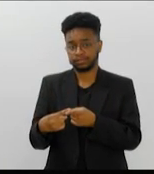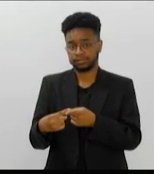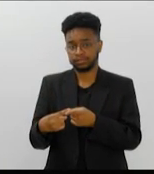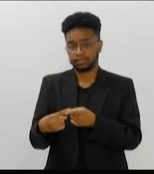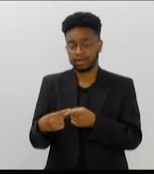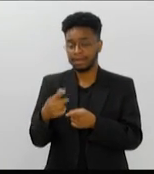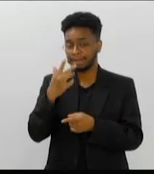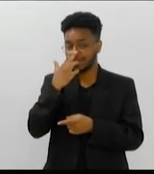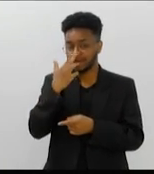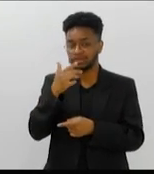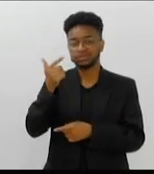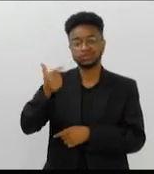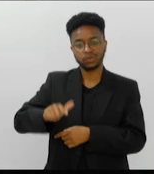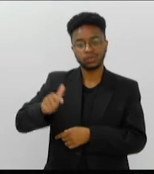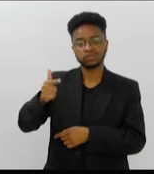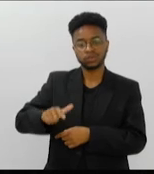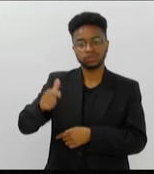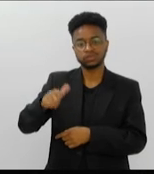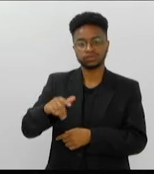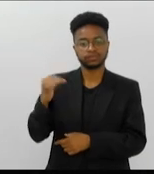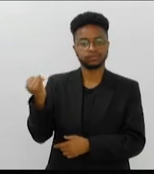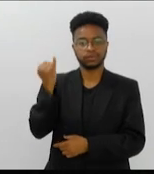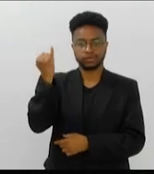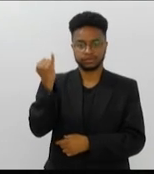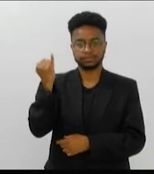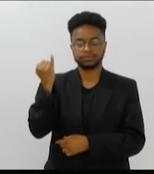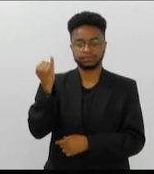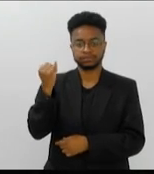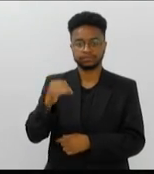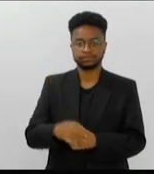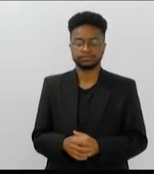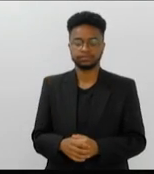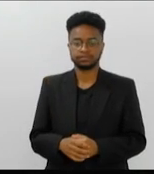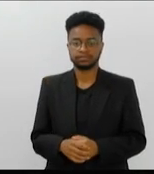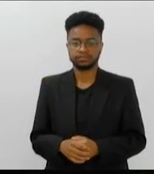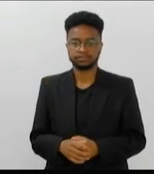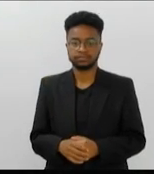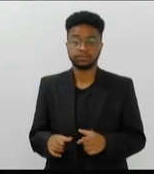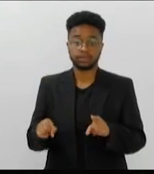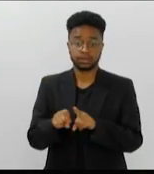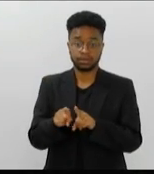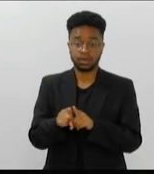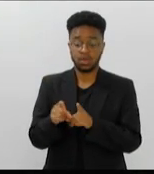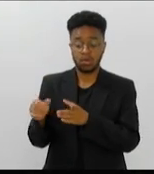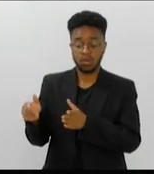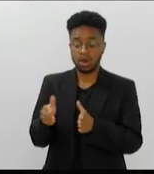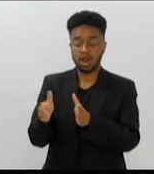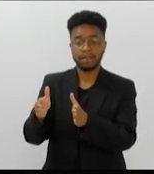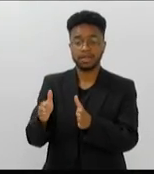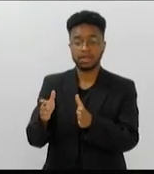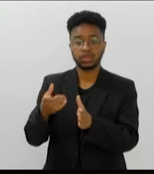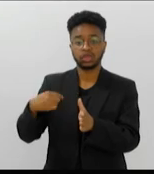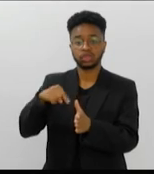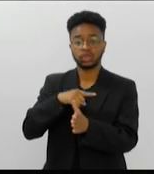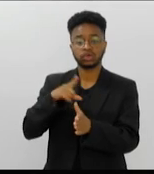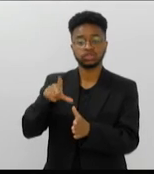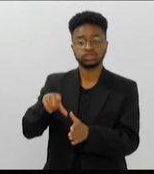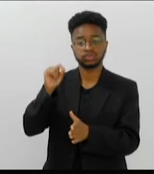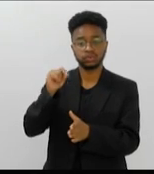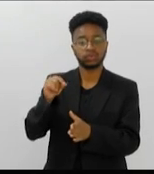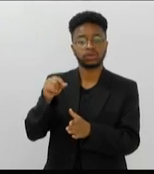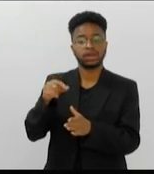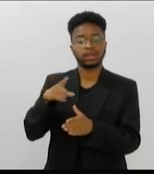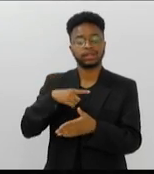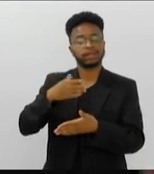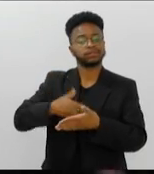torna relevante. E os caminhos que têm sido percorridos, os